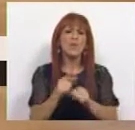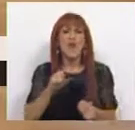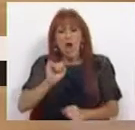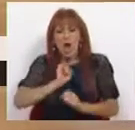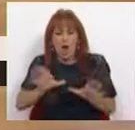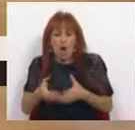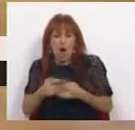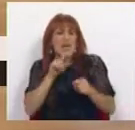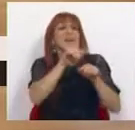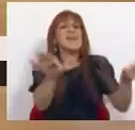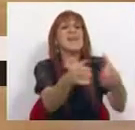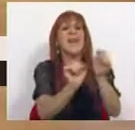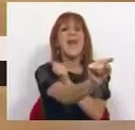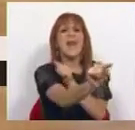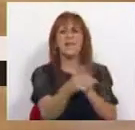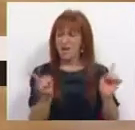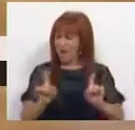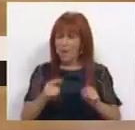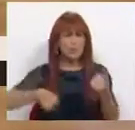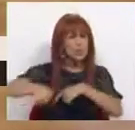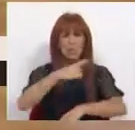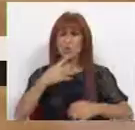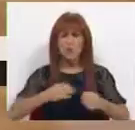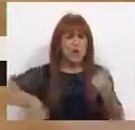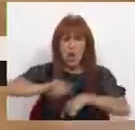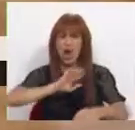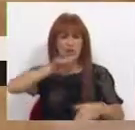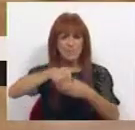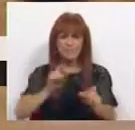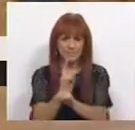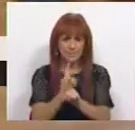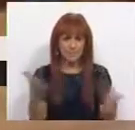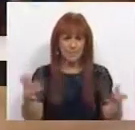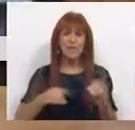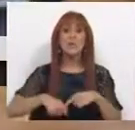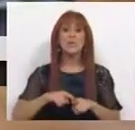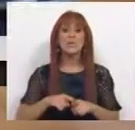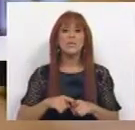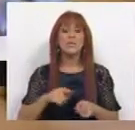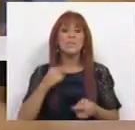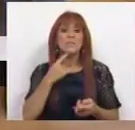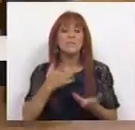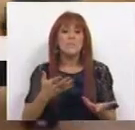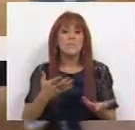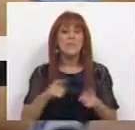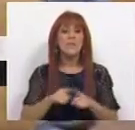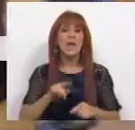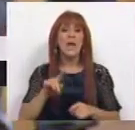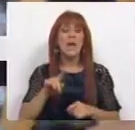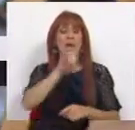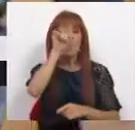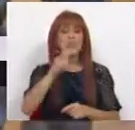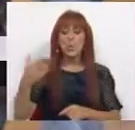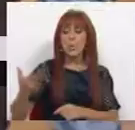nos nós e eles. E não, somos todos nós. Bom, uma segunda ideia é o seguinte: a